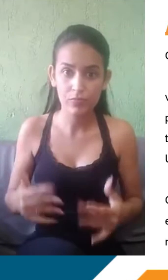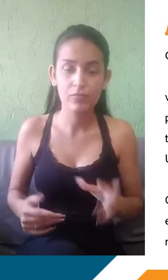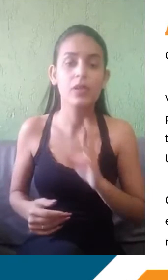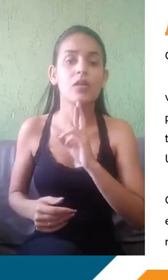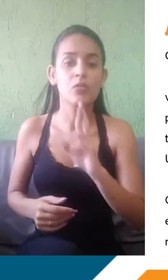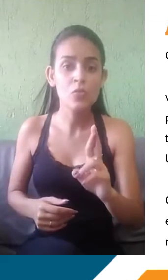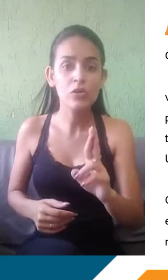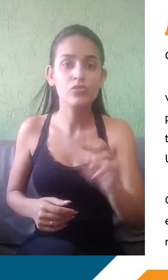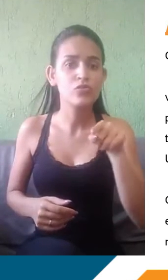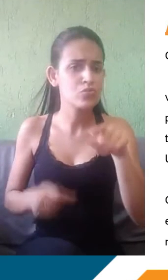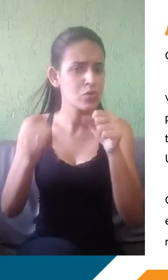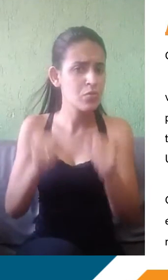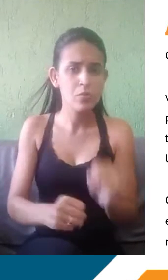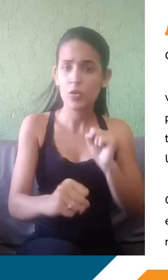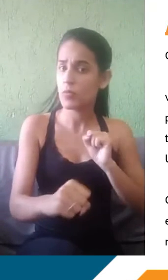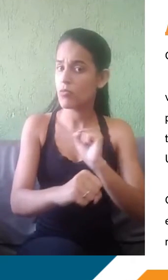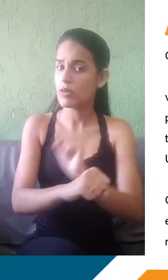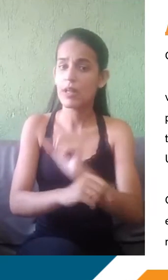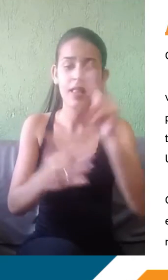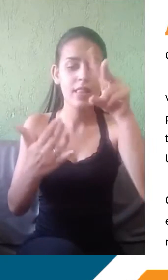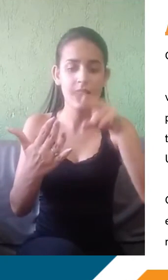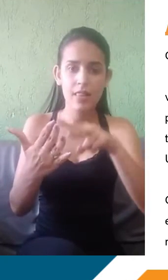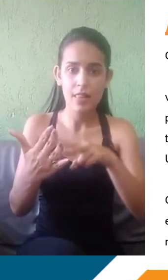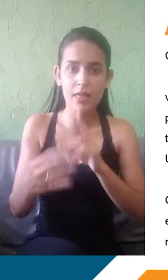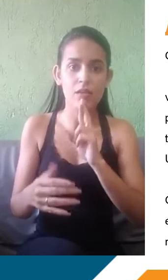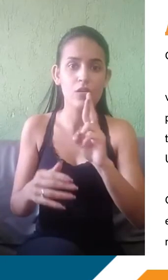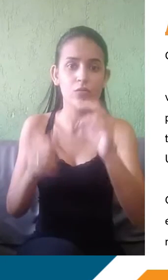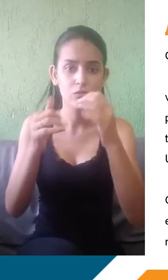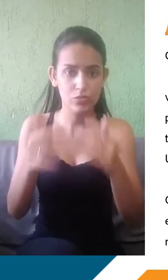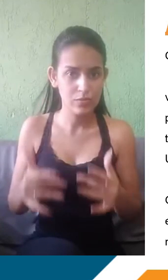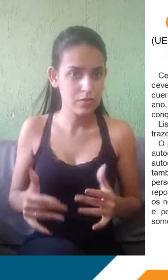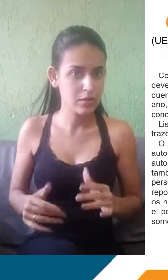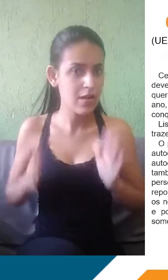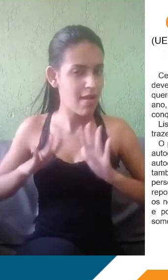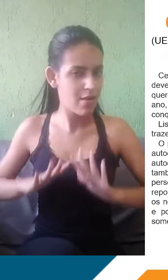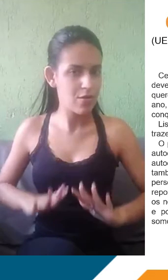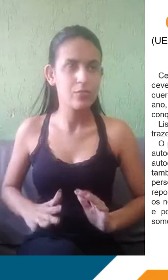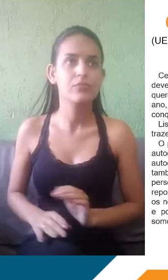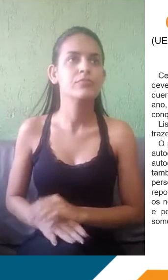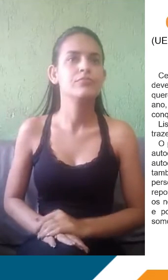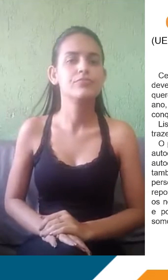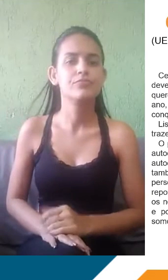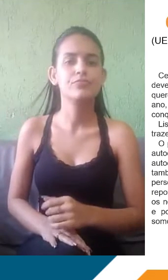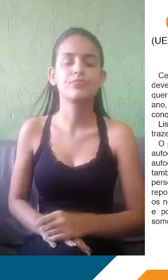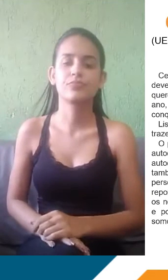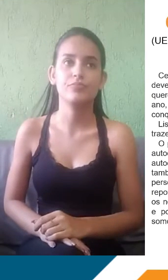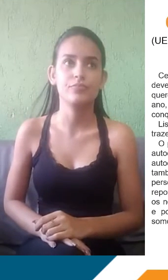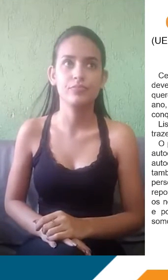qualquer momento, você pode pausar ou retornar o vídeo para visualização mais prolongada. Questão 1.